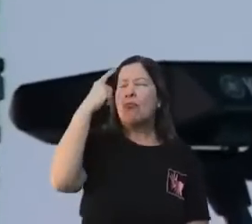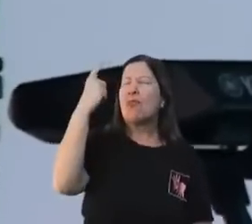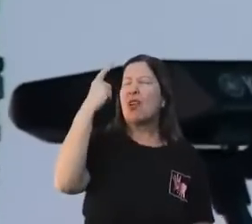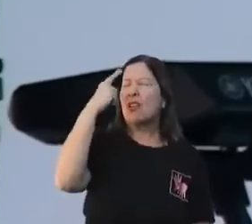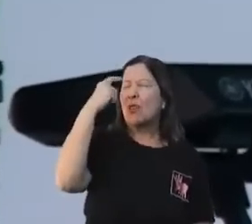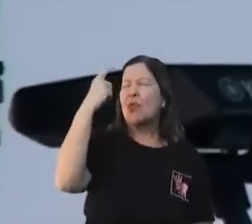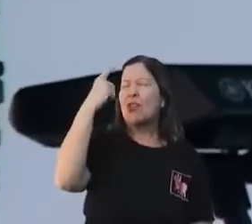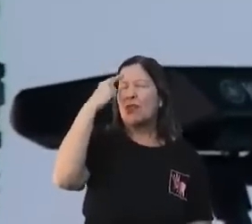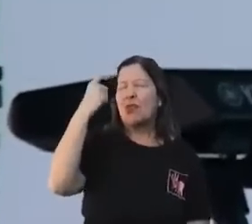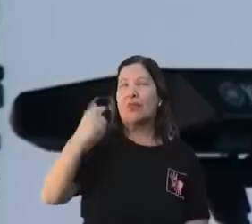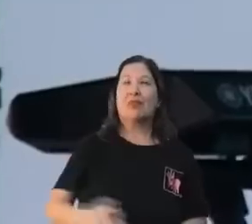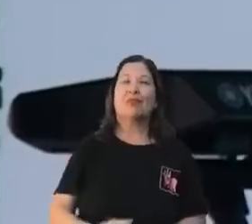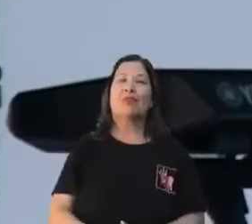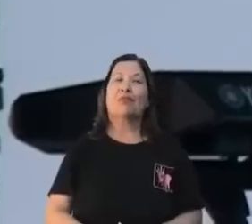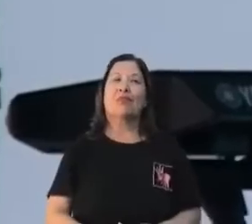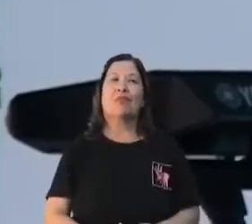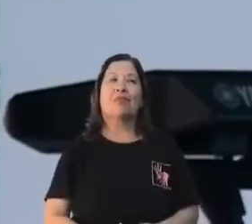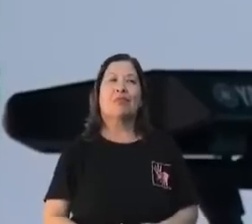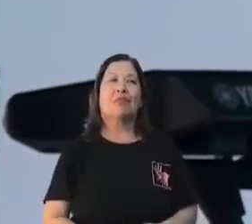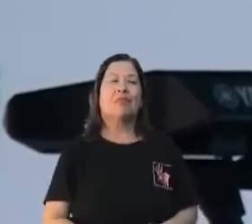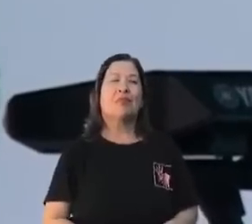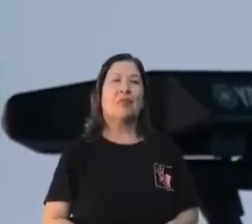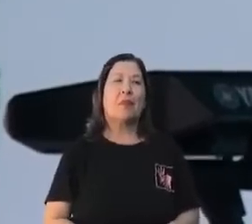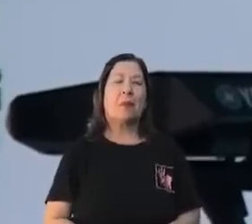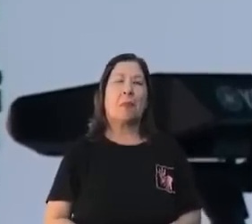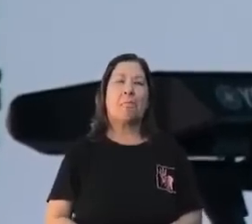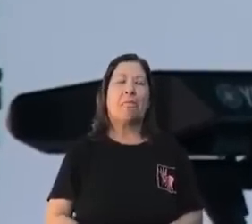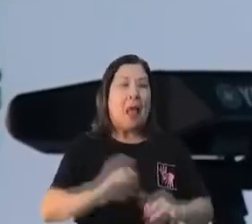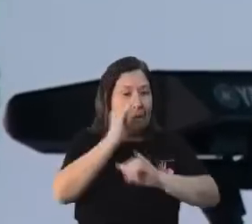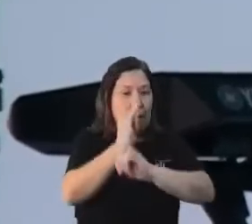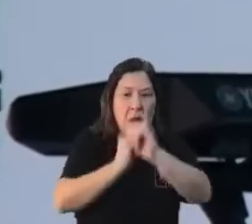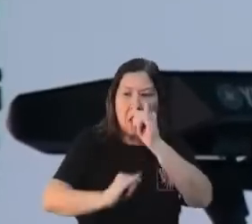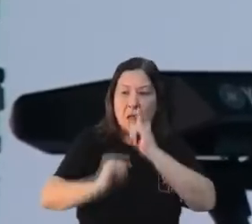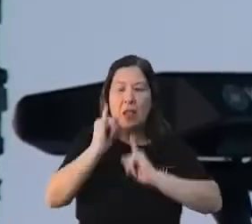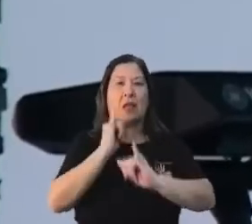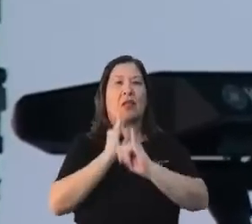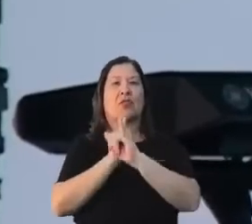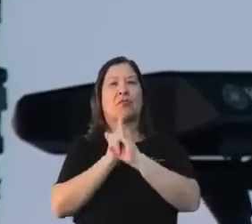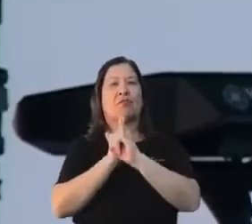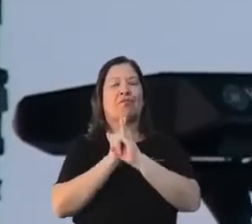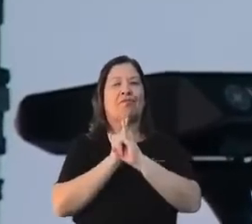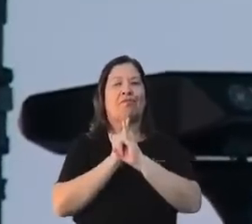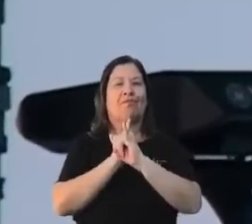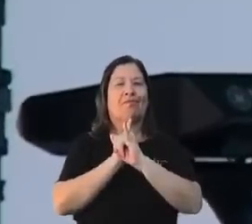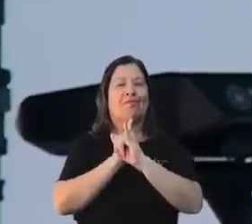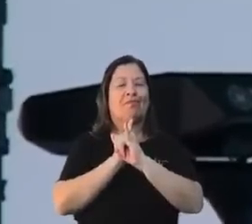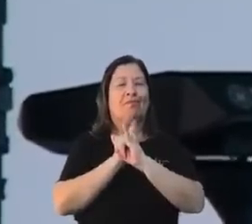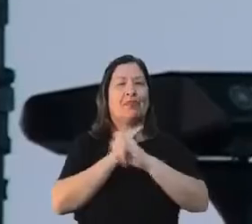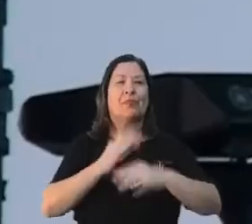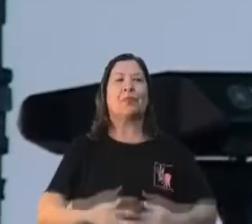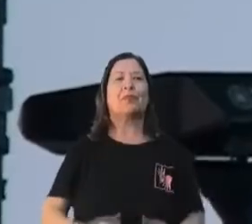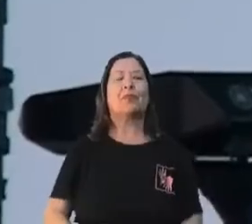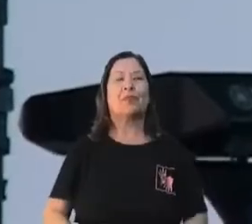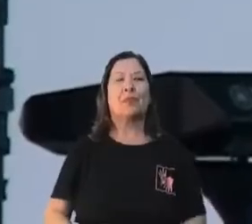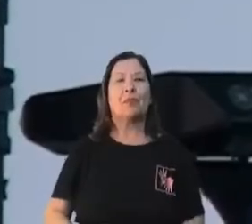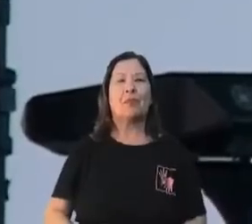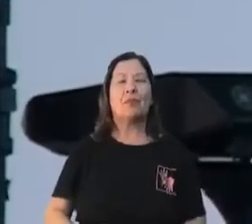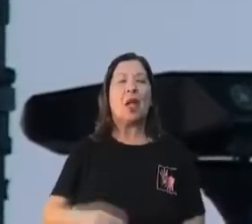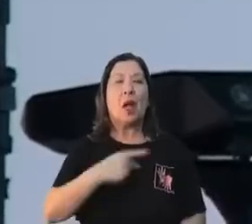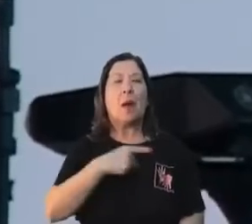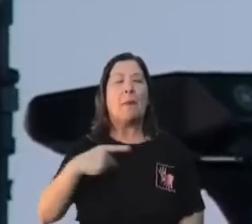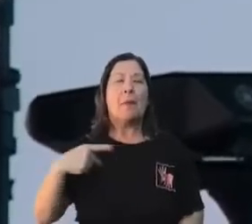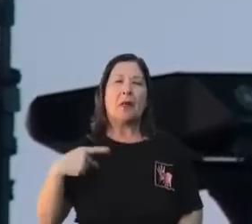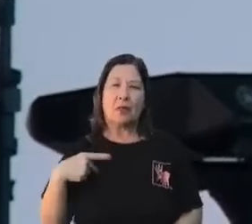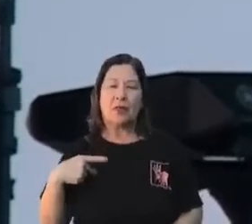Pensou, vou botar esse negócio na internet. Botou na internet. Pastor Jeremias